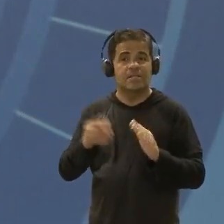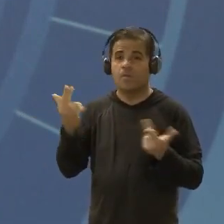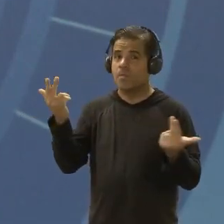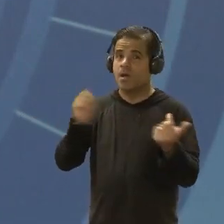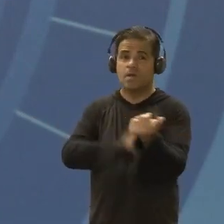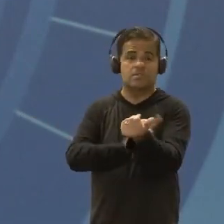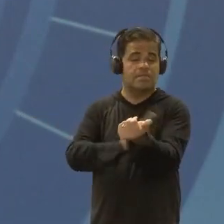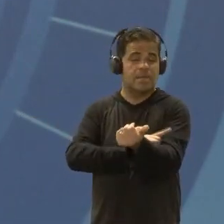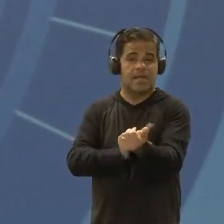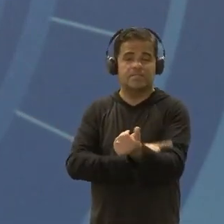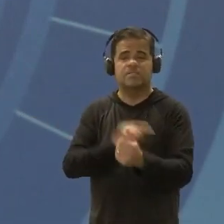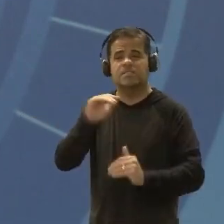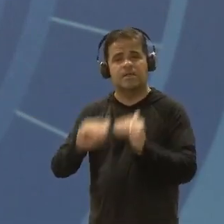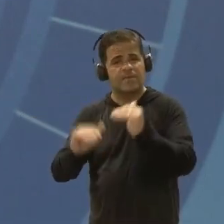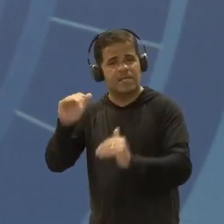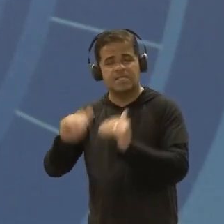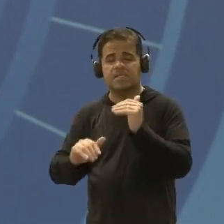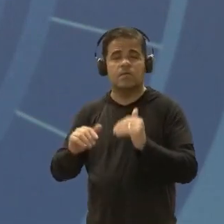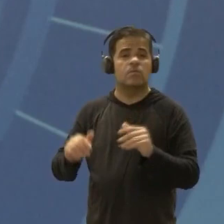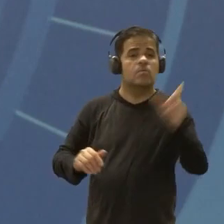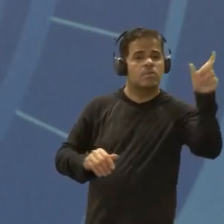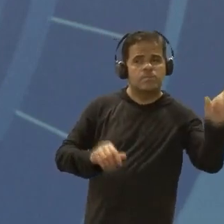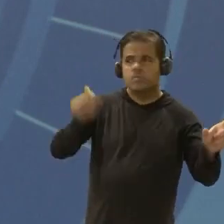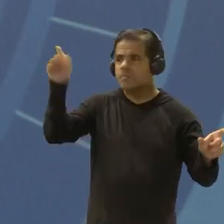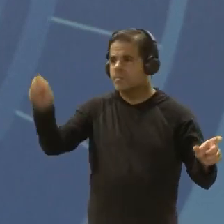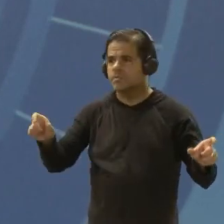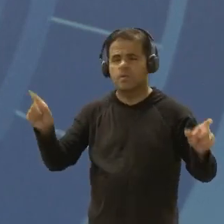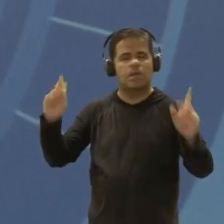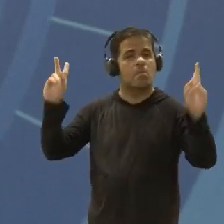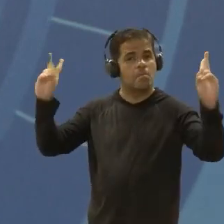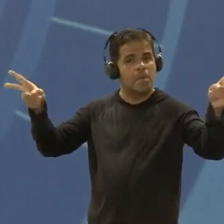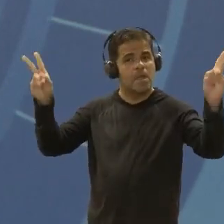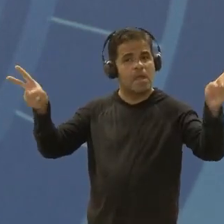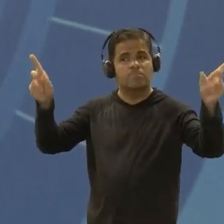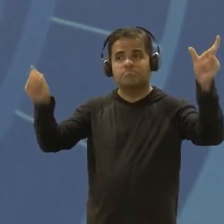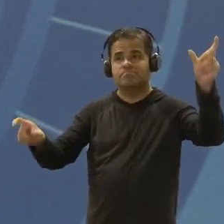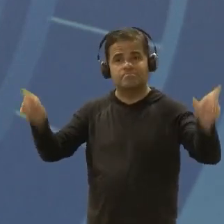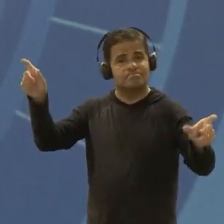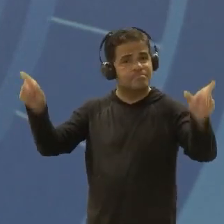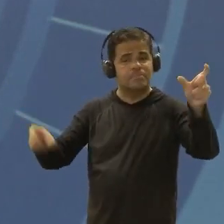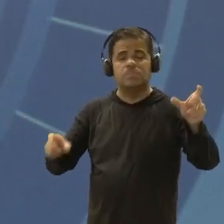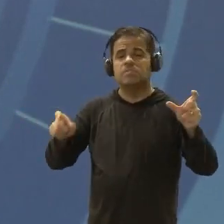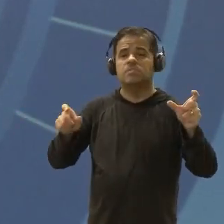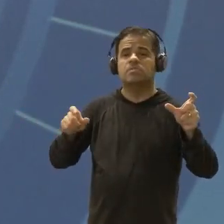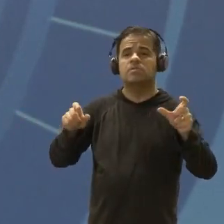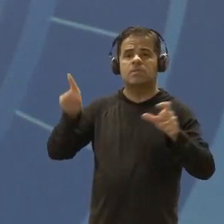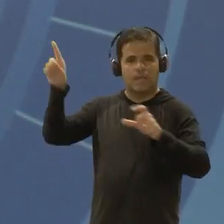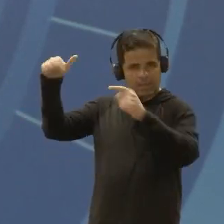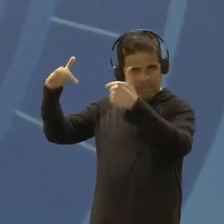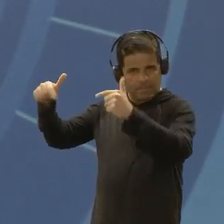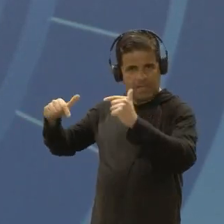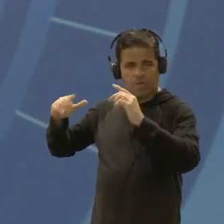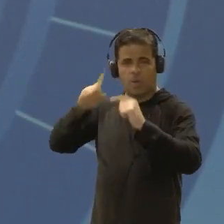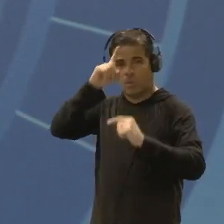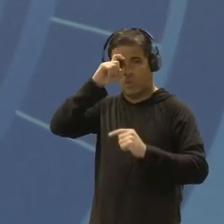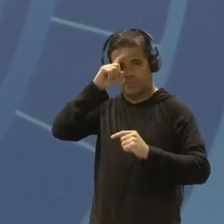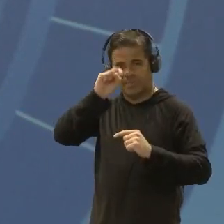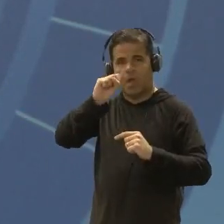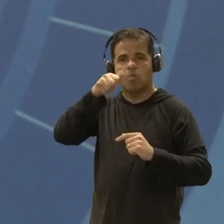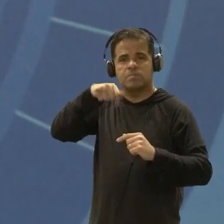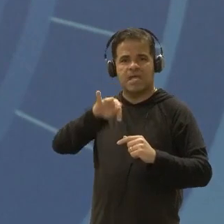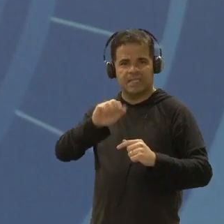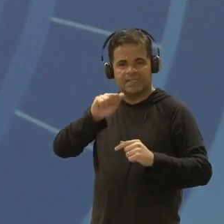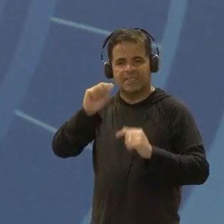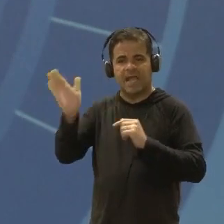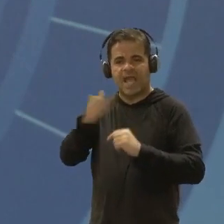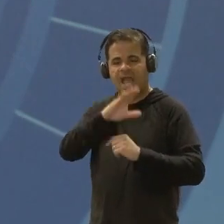diabetes. E essa variação não é de indivíduo para indivíduo, é no mesmo indivíduo. Nós estamos conduzindo um trabalho lá na Santa Casa, né,